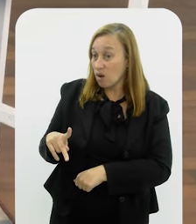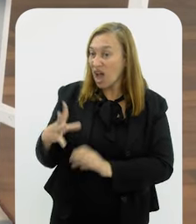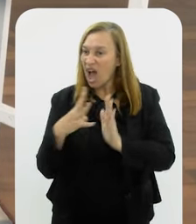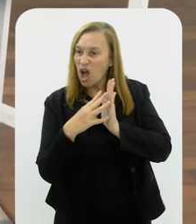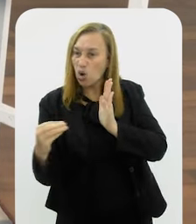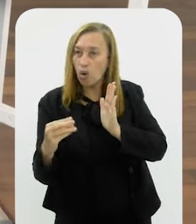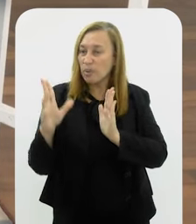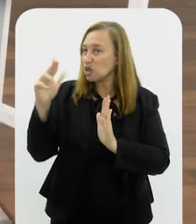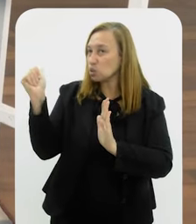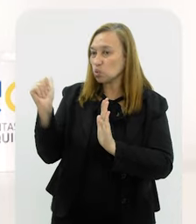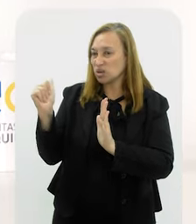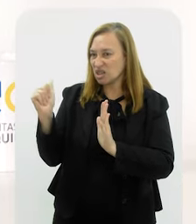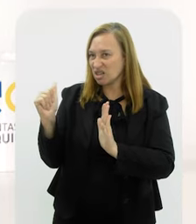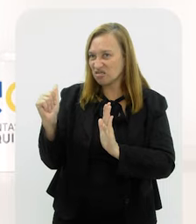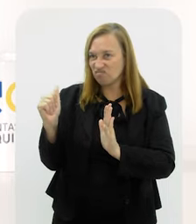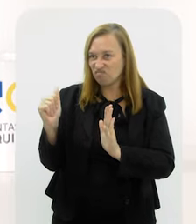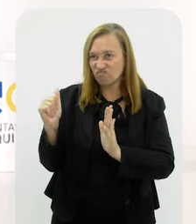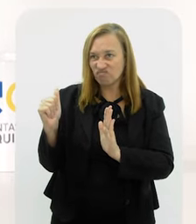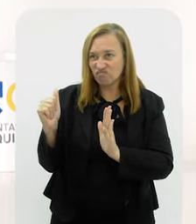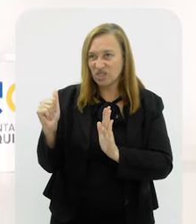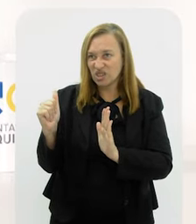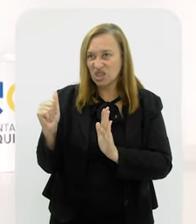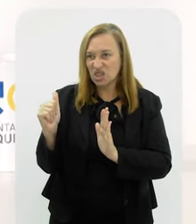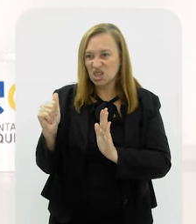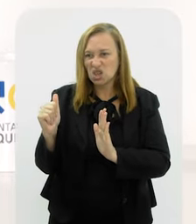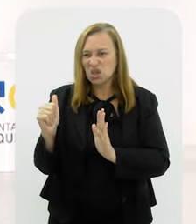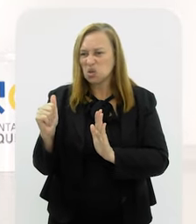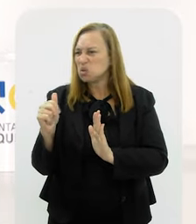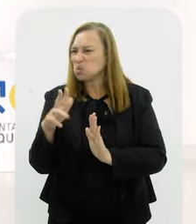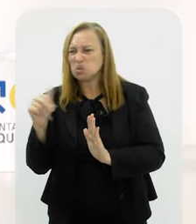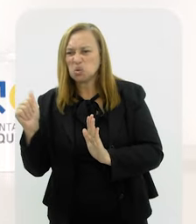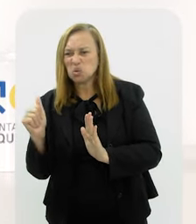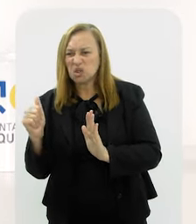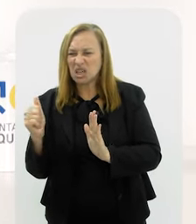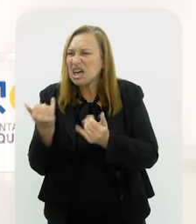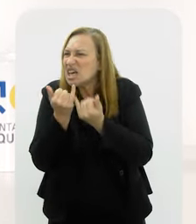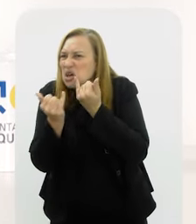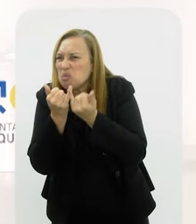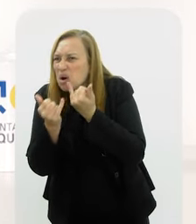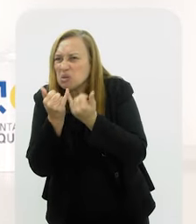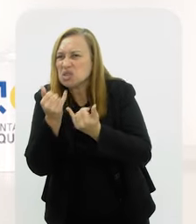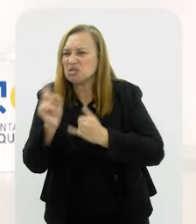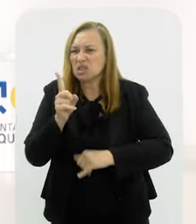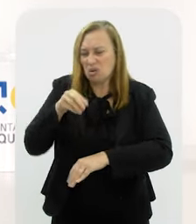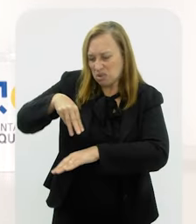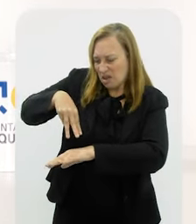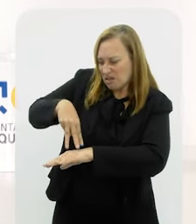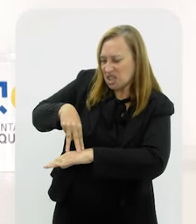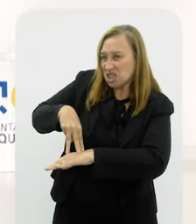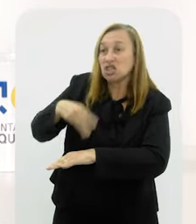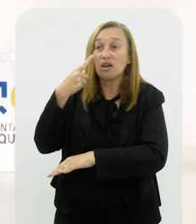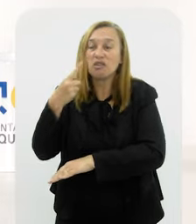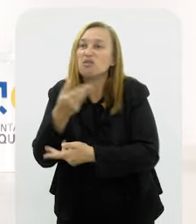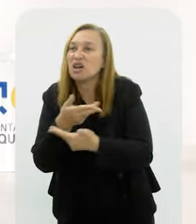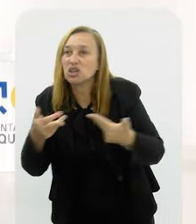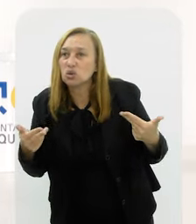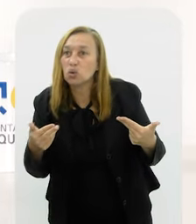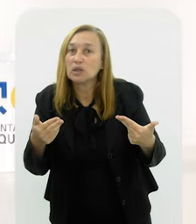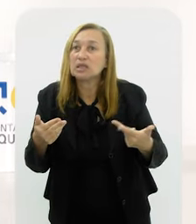a cópia nunca vai existir, assim, um segundo momento parecido não vai. Ali na Avenida a gente já viu tanta